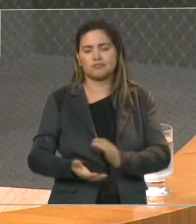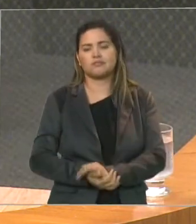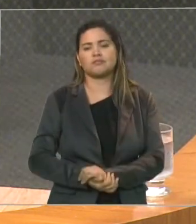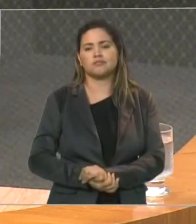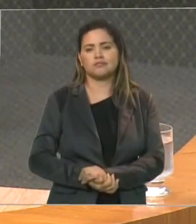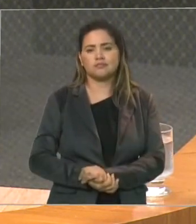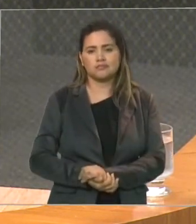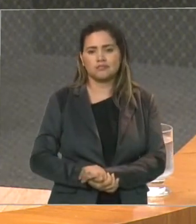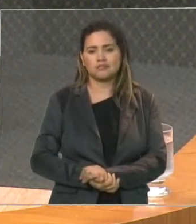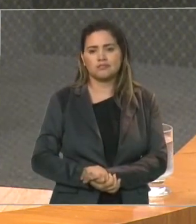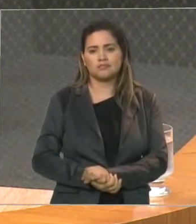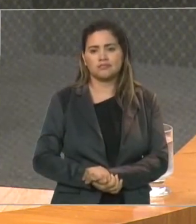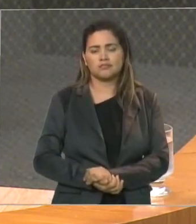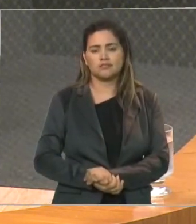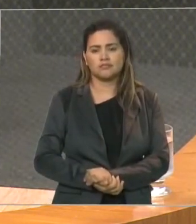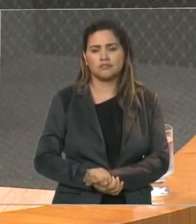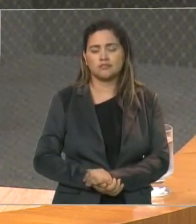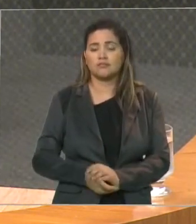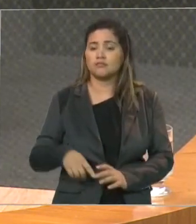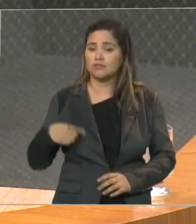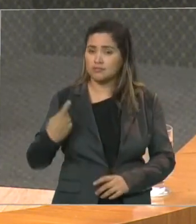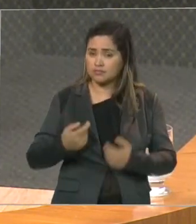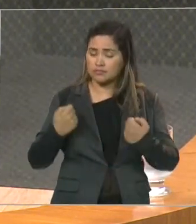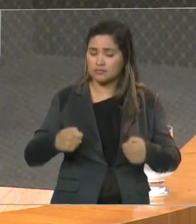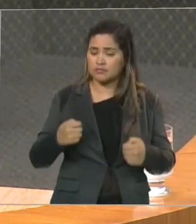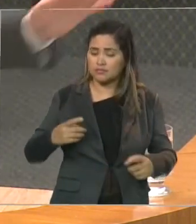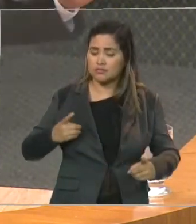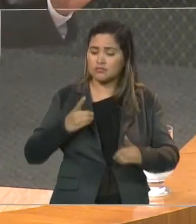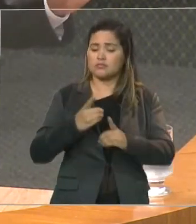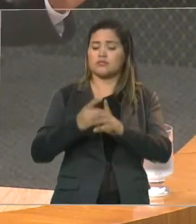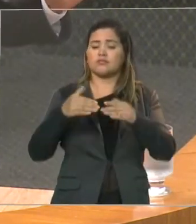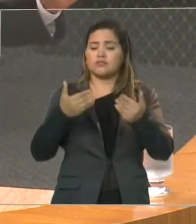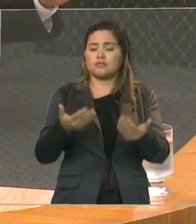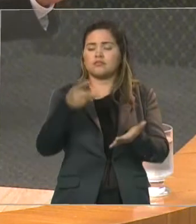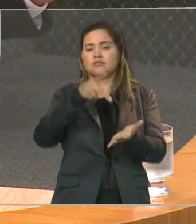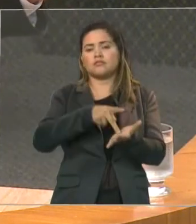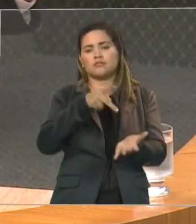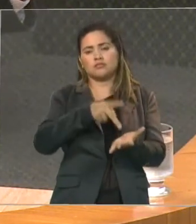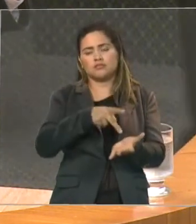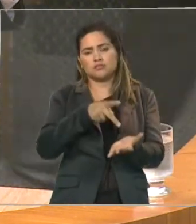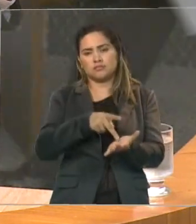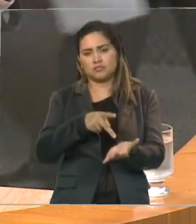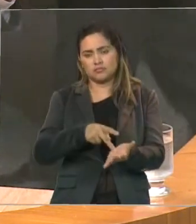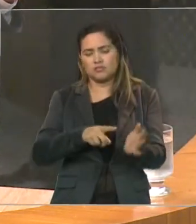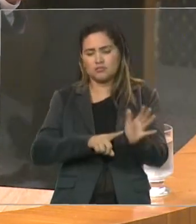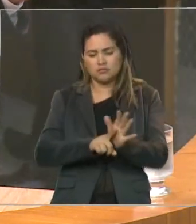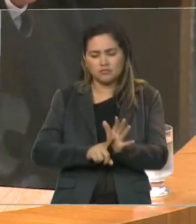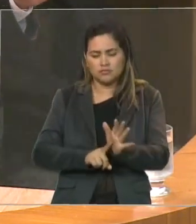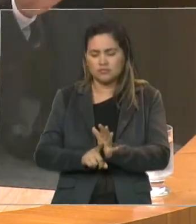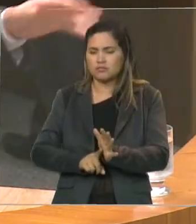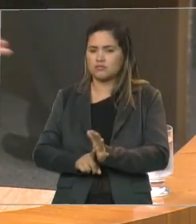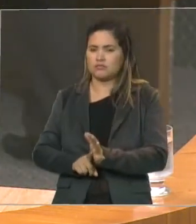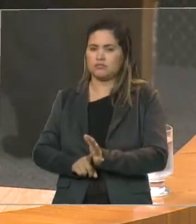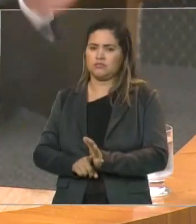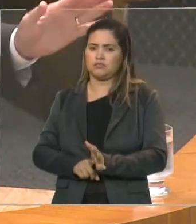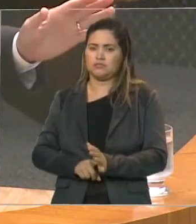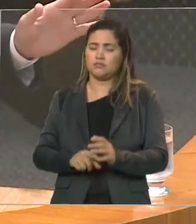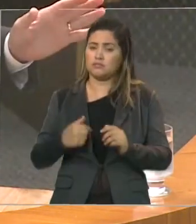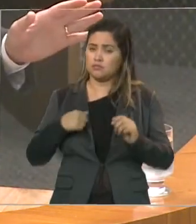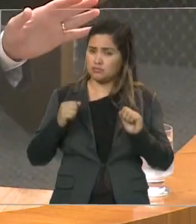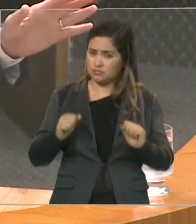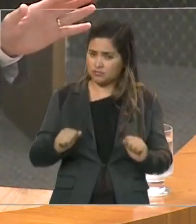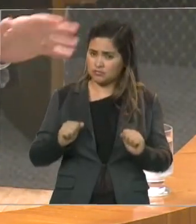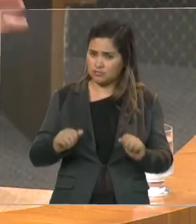deputados, é descobrir a verdade. E eu poderia ter subido a esta tribuna e falado uma